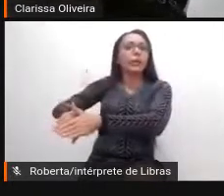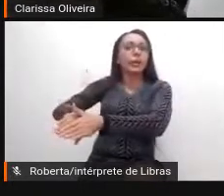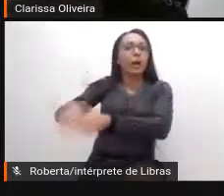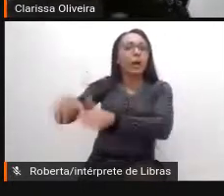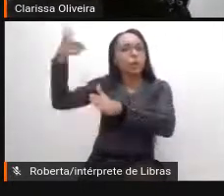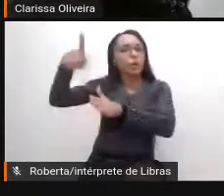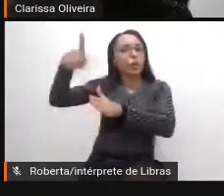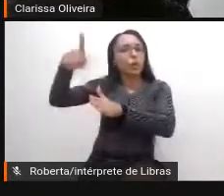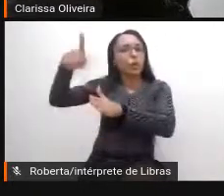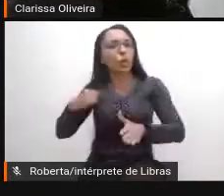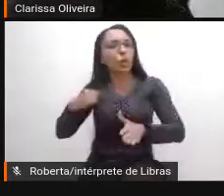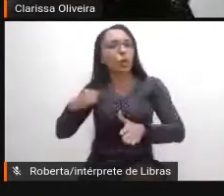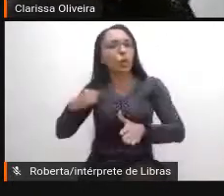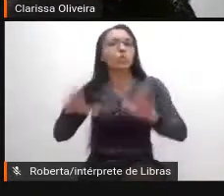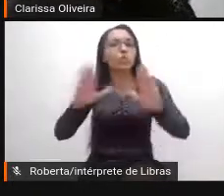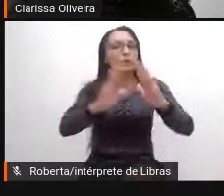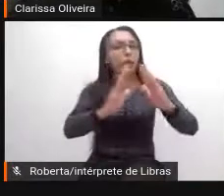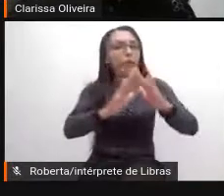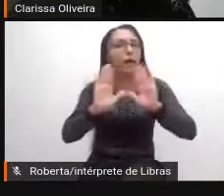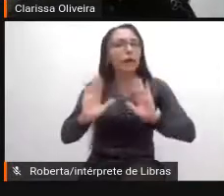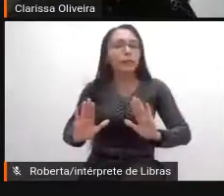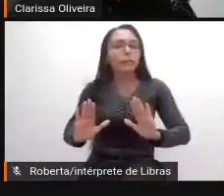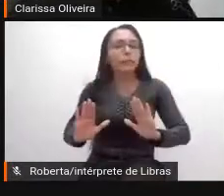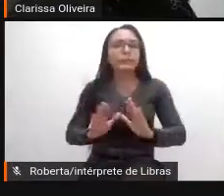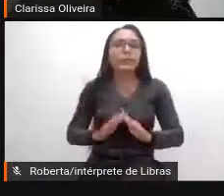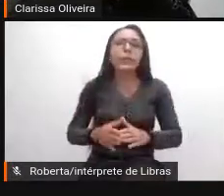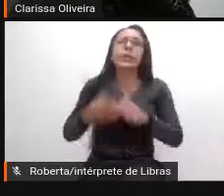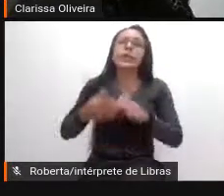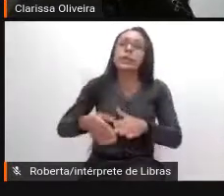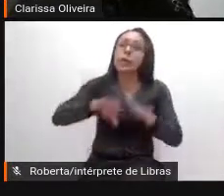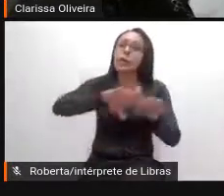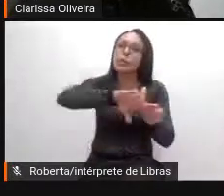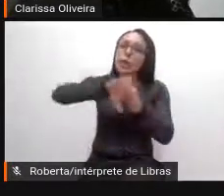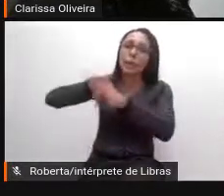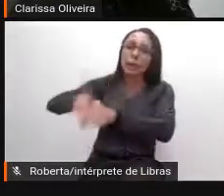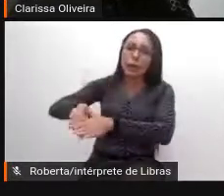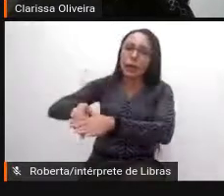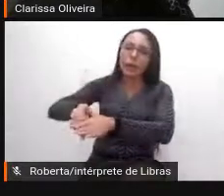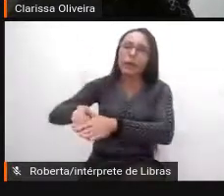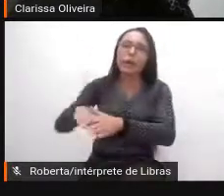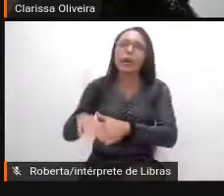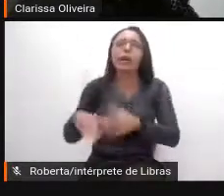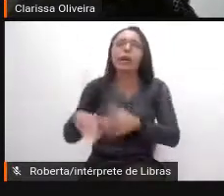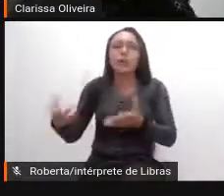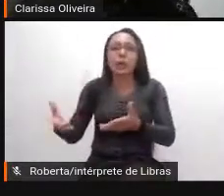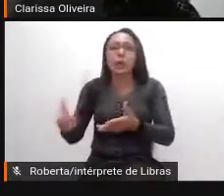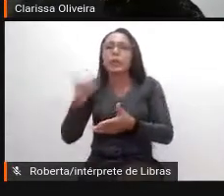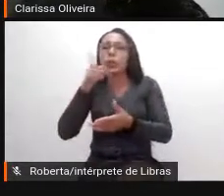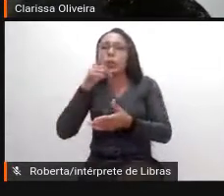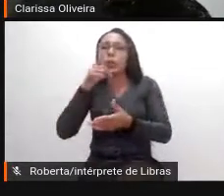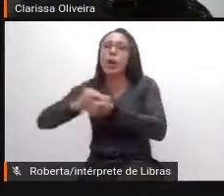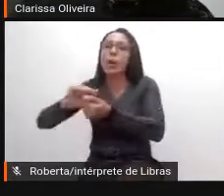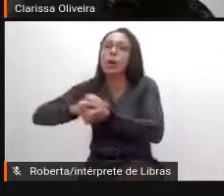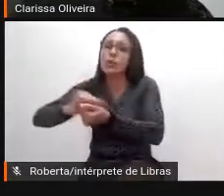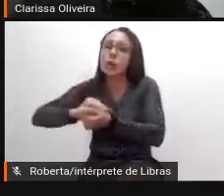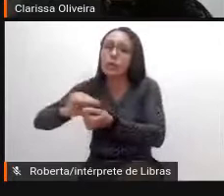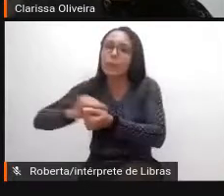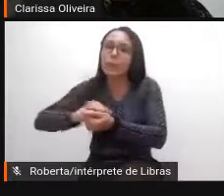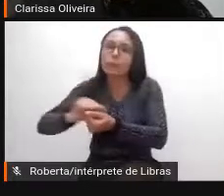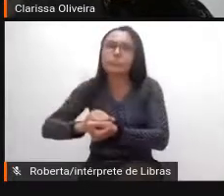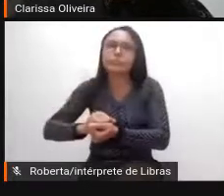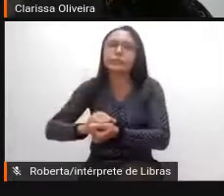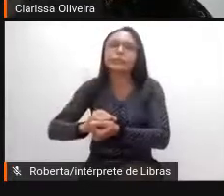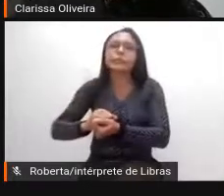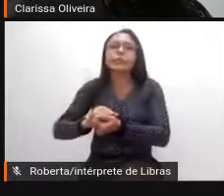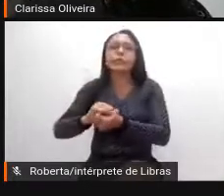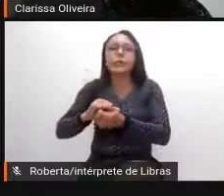está em casa. Então, lave essas roupas de preferência separadas, com água e sabão na lavanderia. E se você tiver máquina de